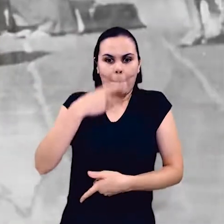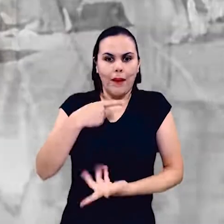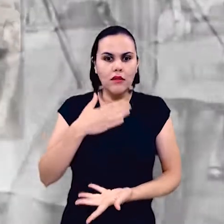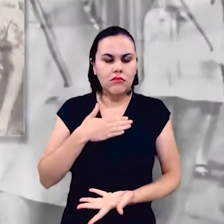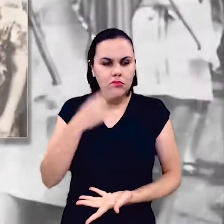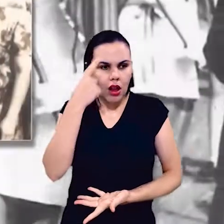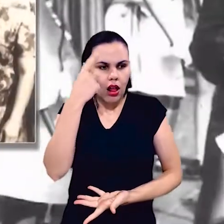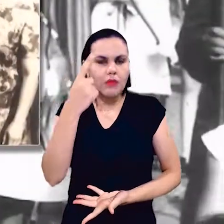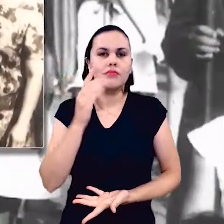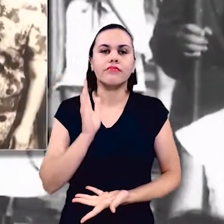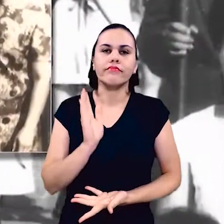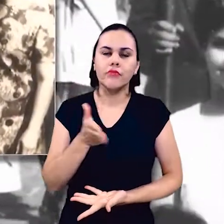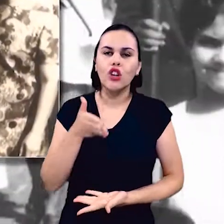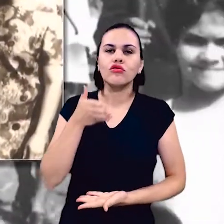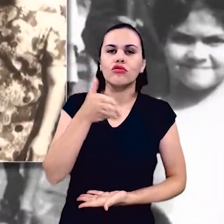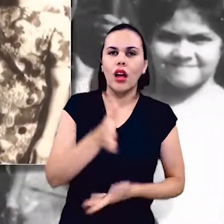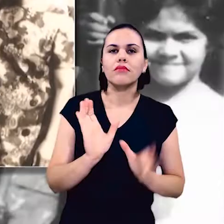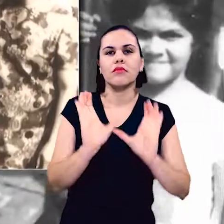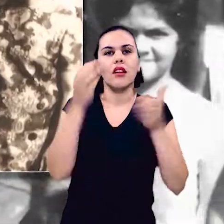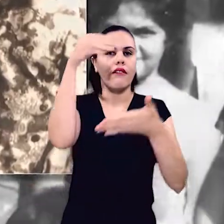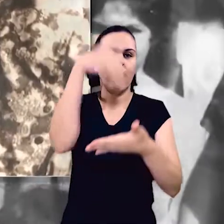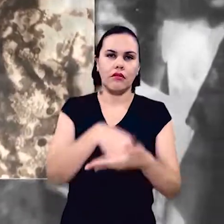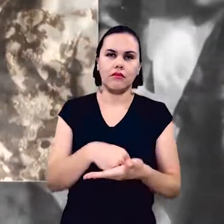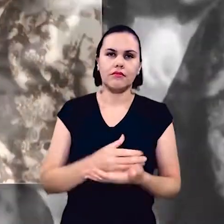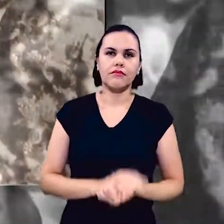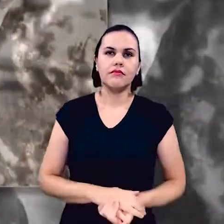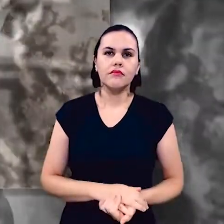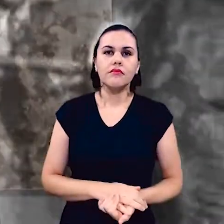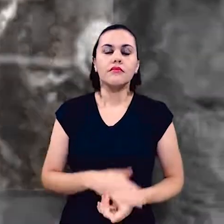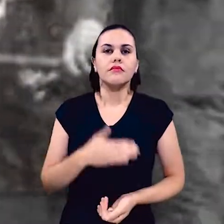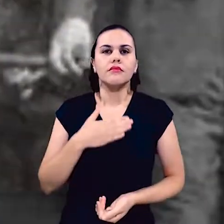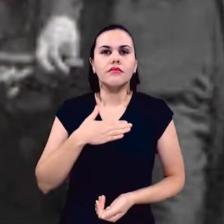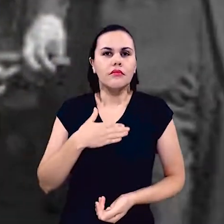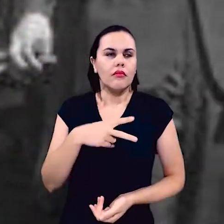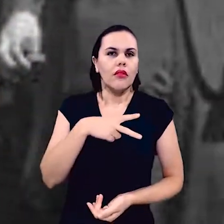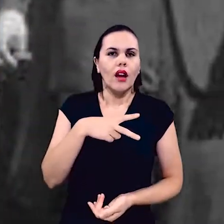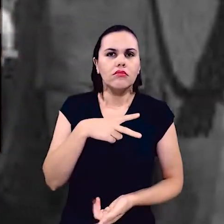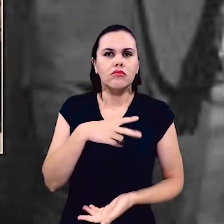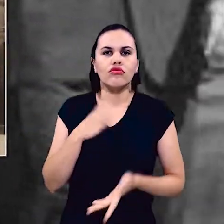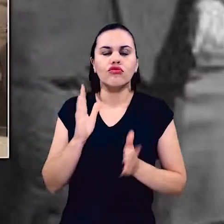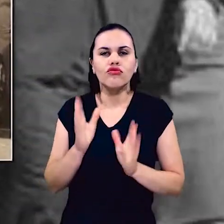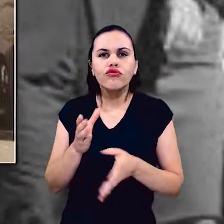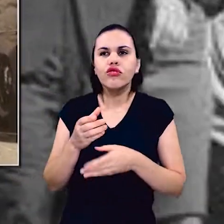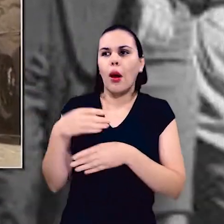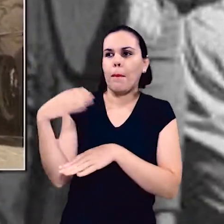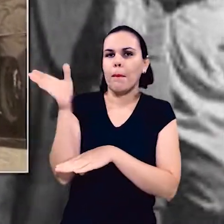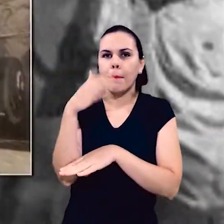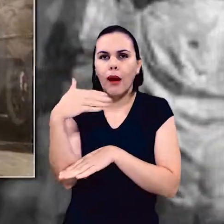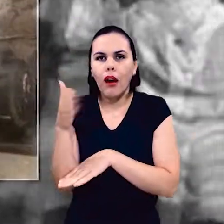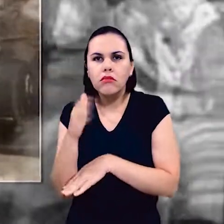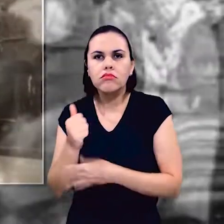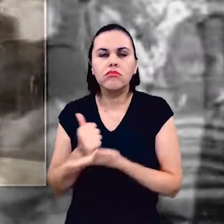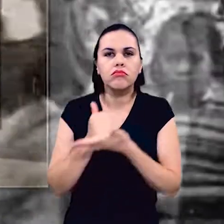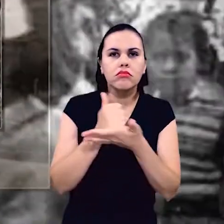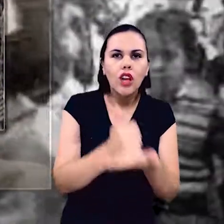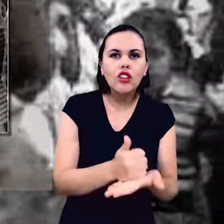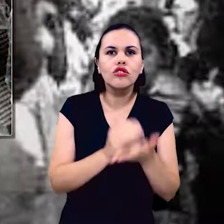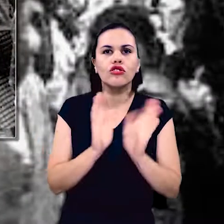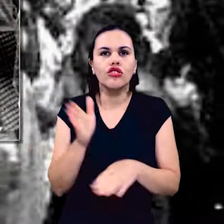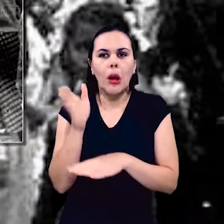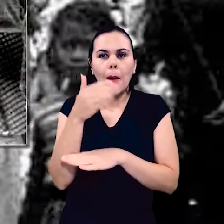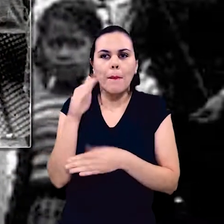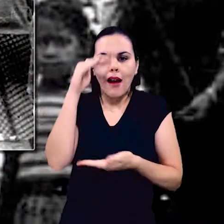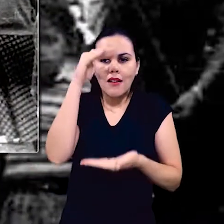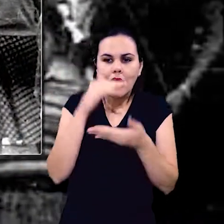que eu lembro de mim como pessoa, eu já estava na festa, né? Eu, particularmente, eu já carreguei bandeira,